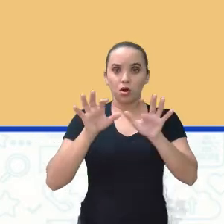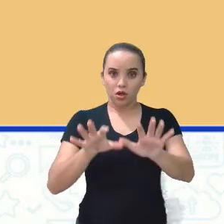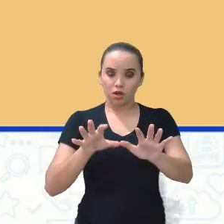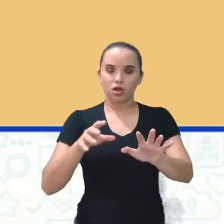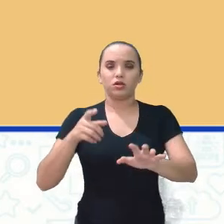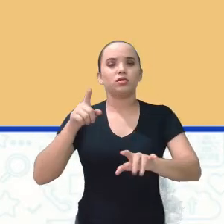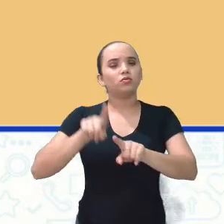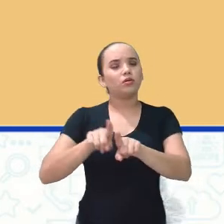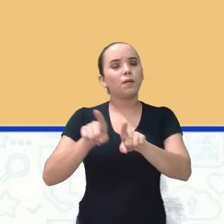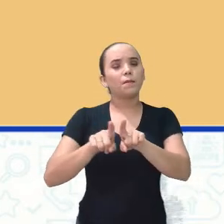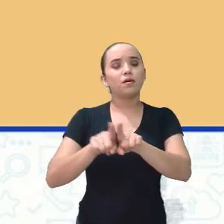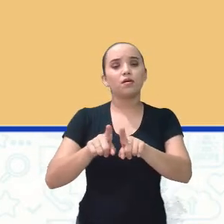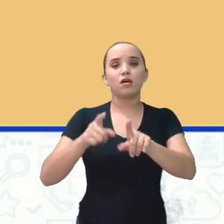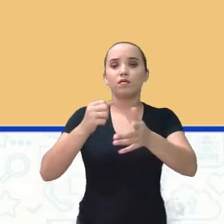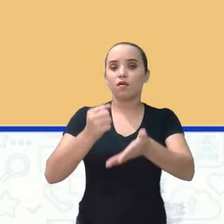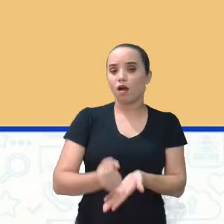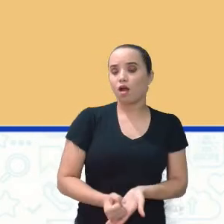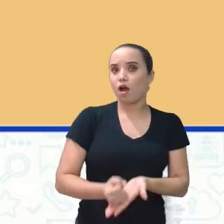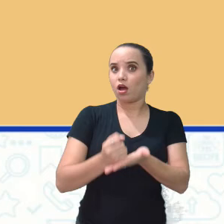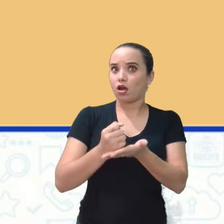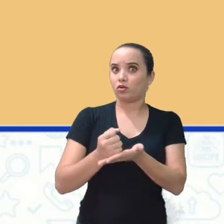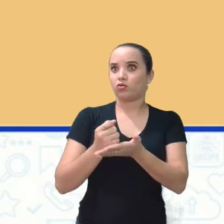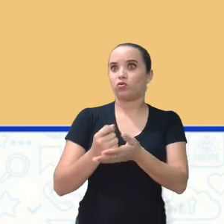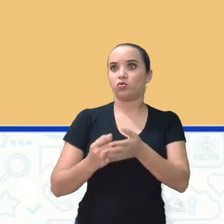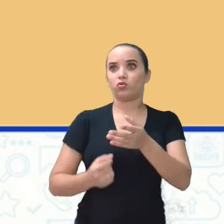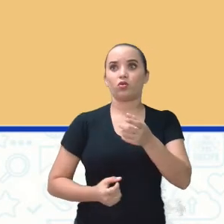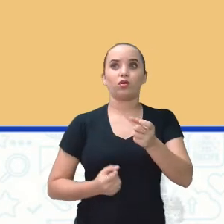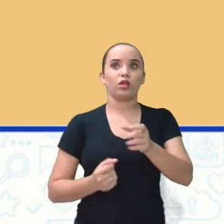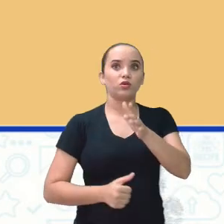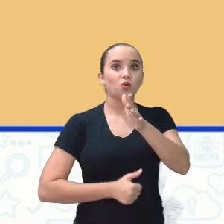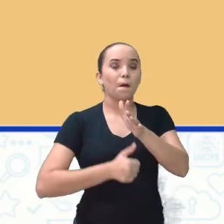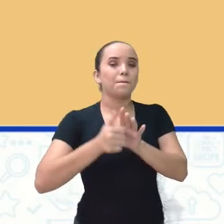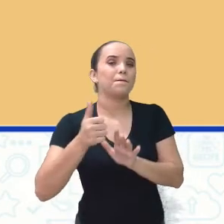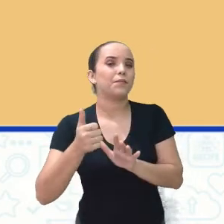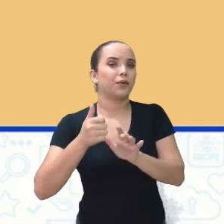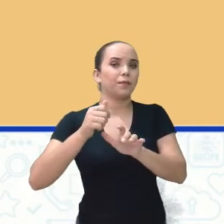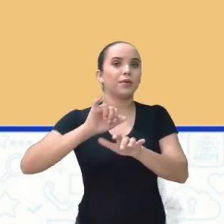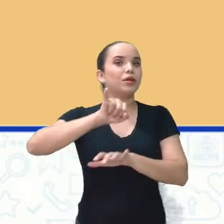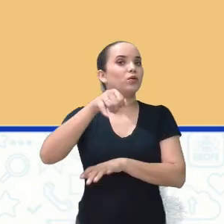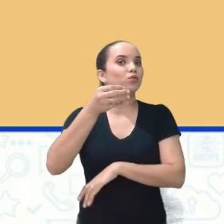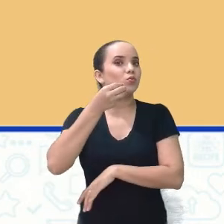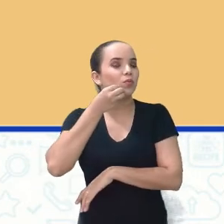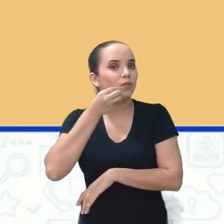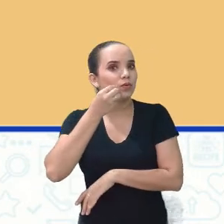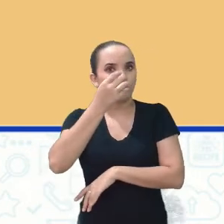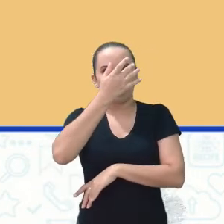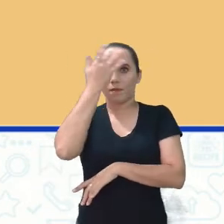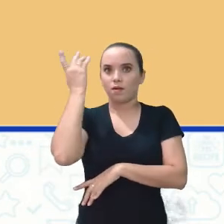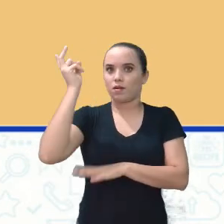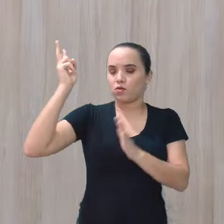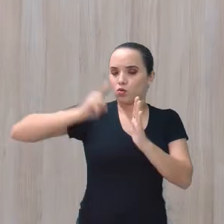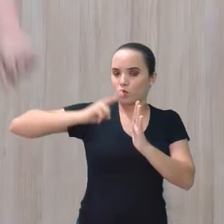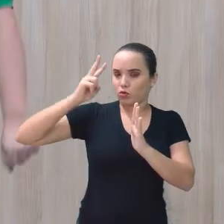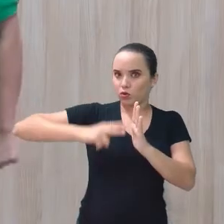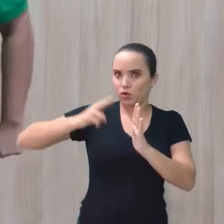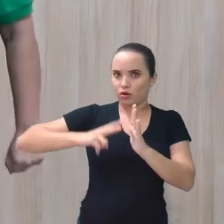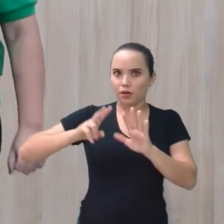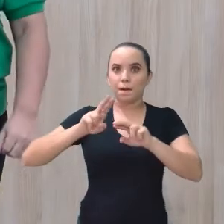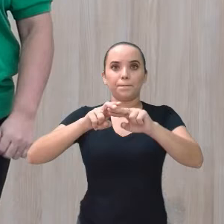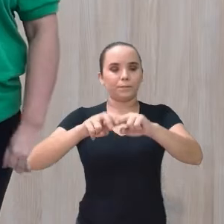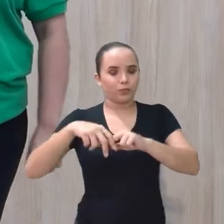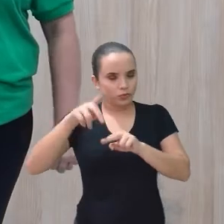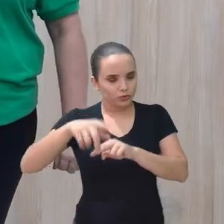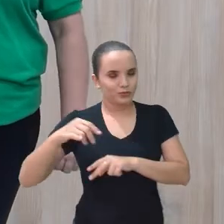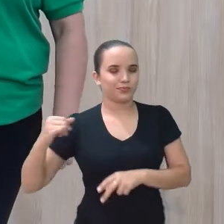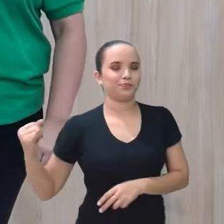as primeiras hipóteses de leitura. Tá vendo? Então, a manchete, a preparação da manchete é muito